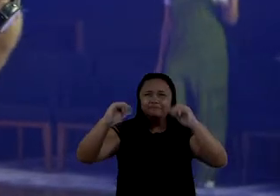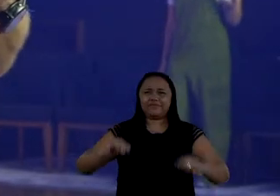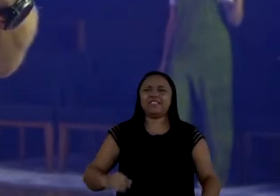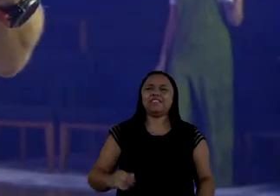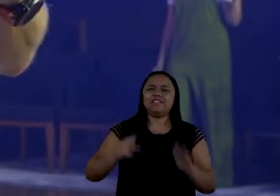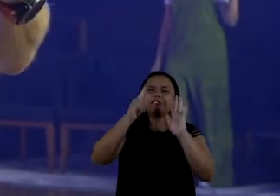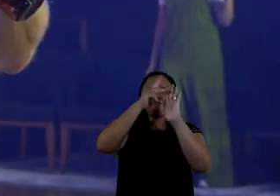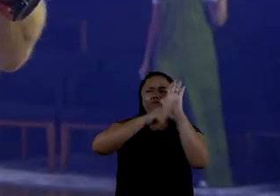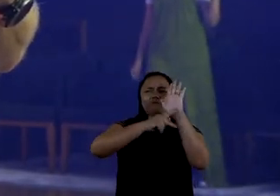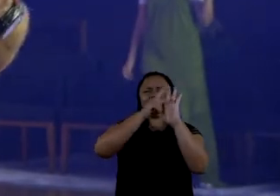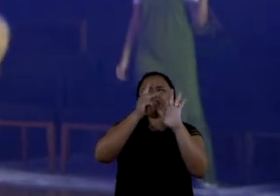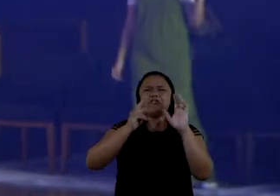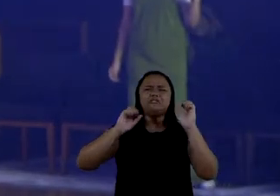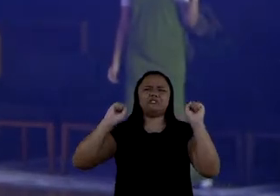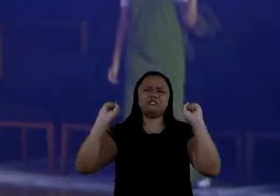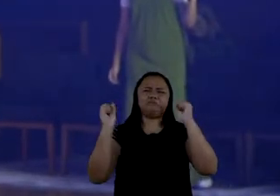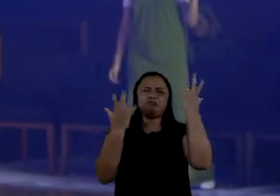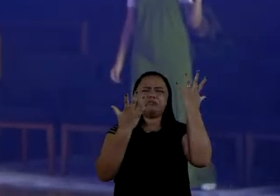sobre nós,